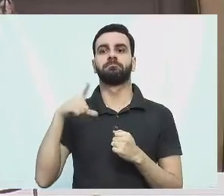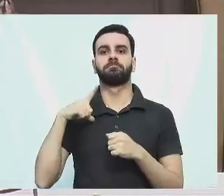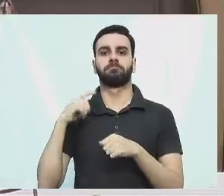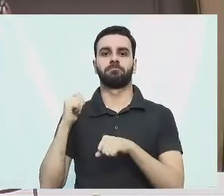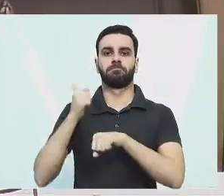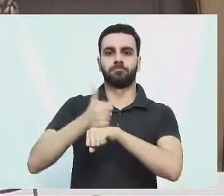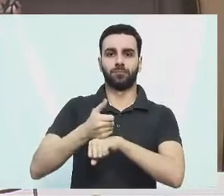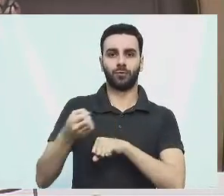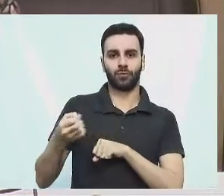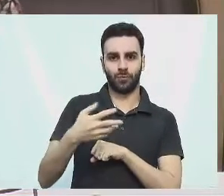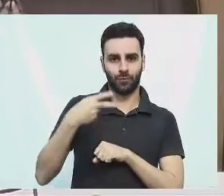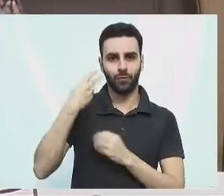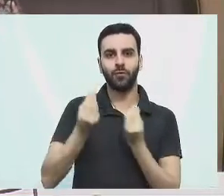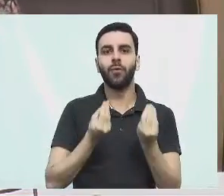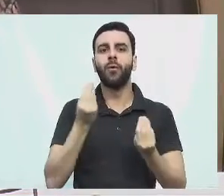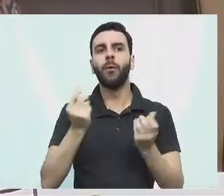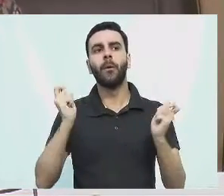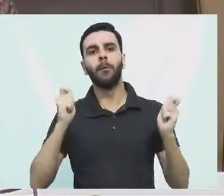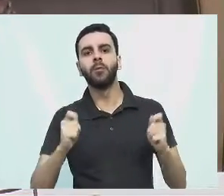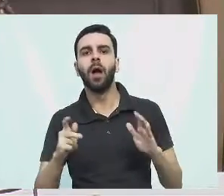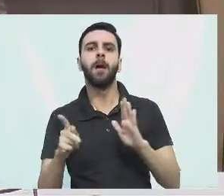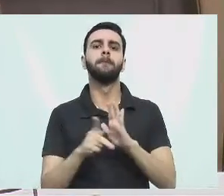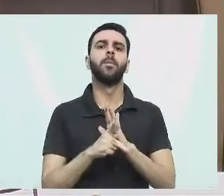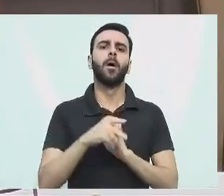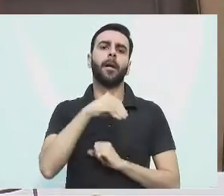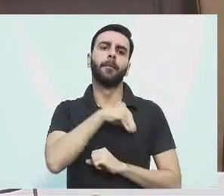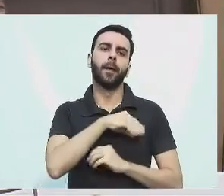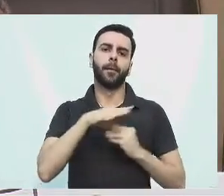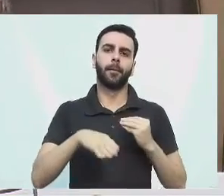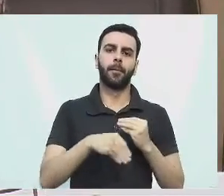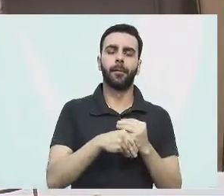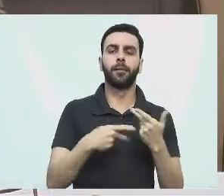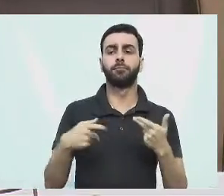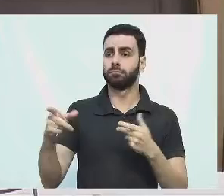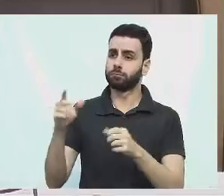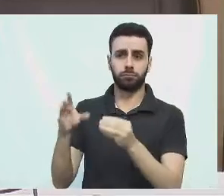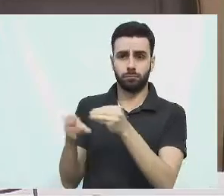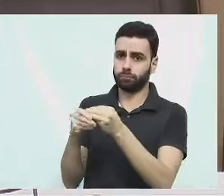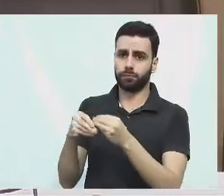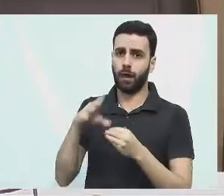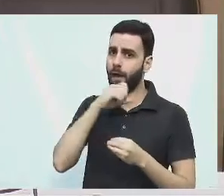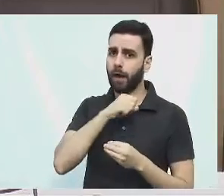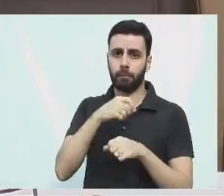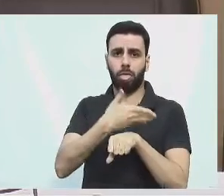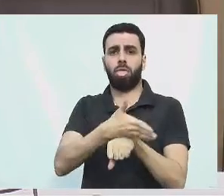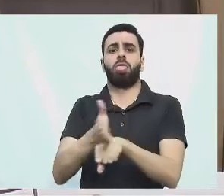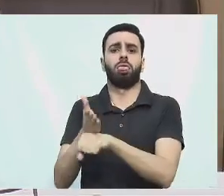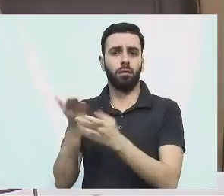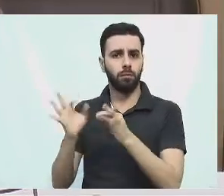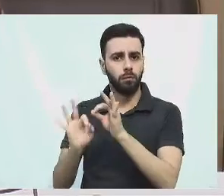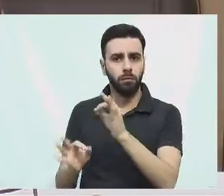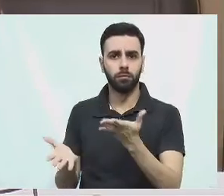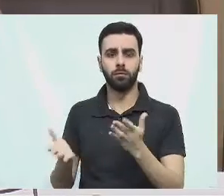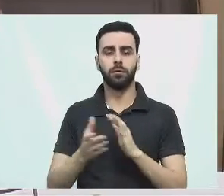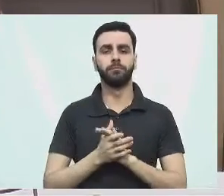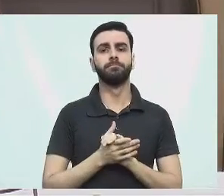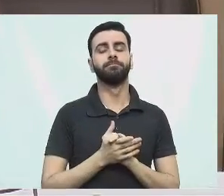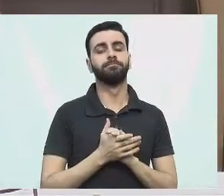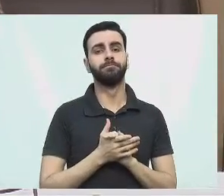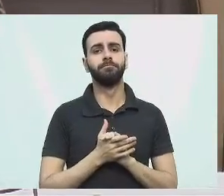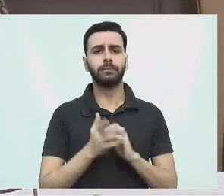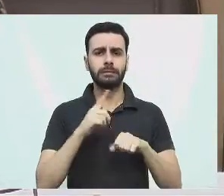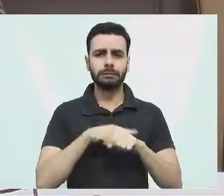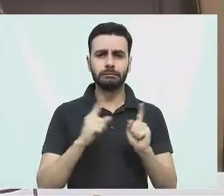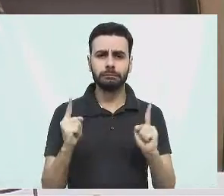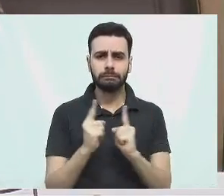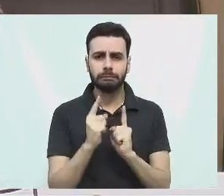questão da discussão sobre o subsídio do vereador... Vereador, conclua, por favor. Nós temos mais inscritos. Tenho 30